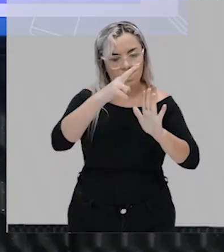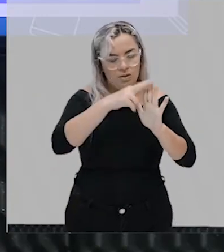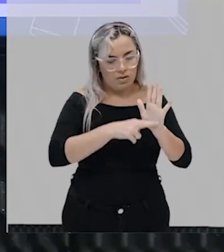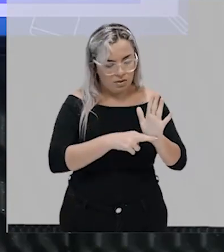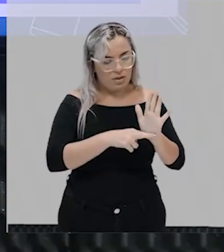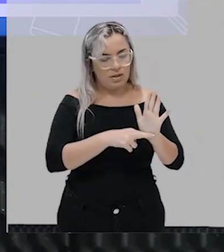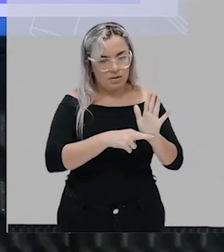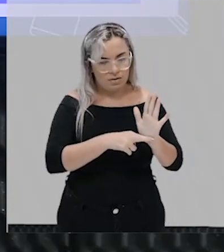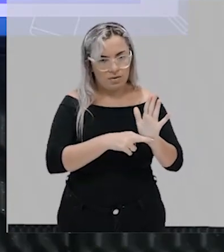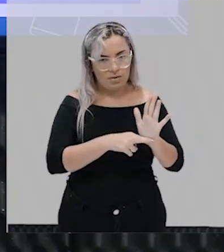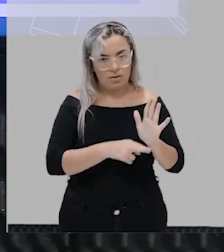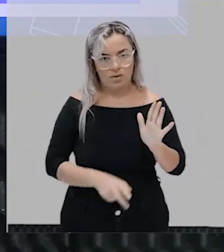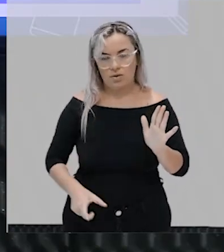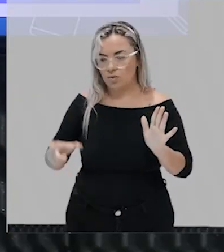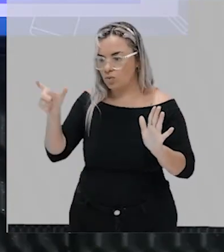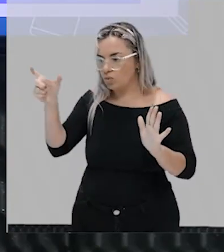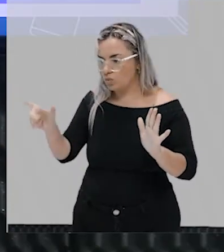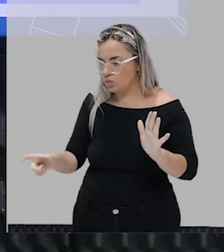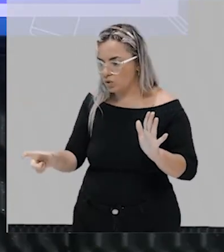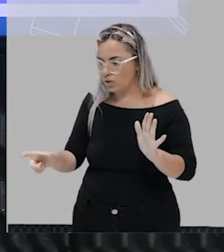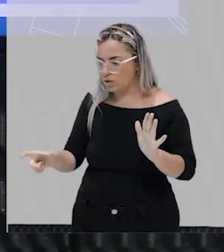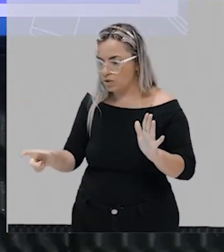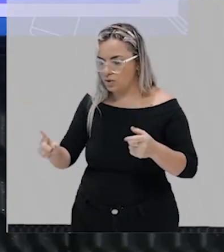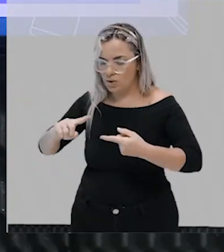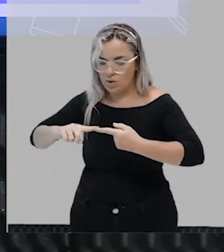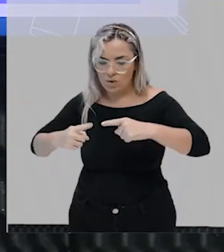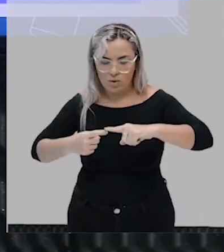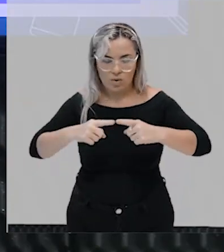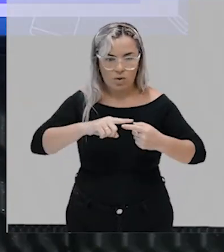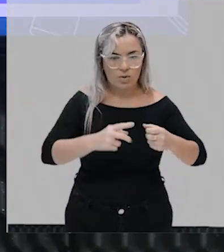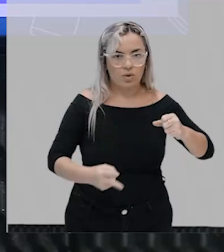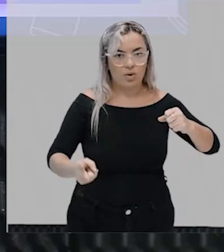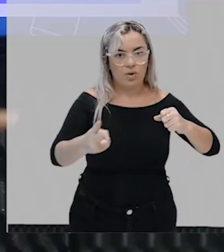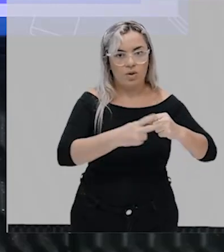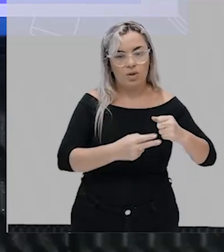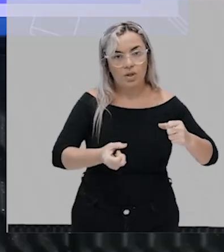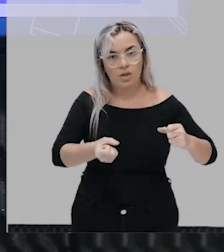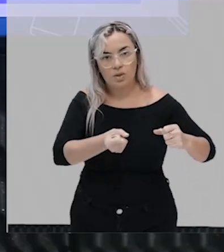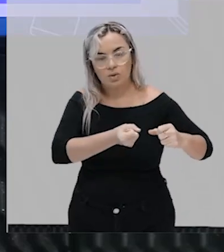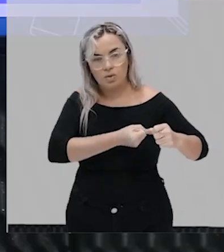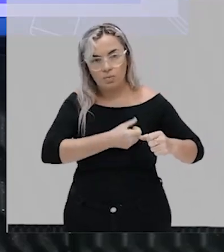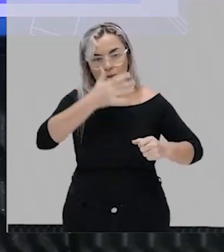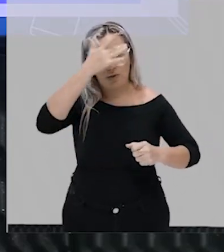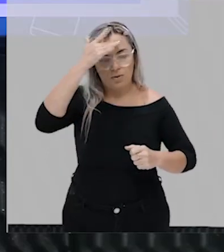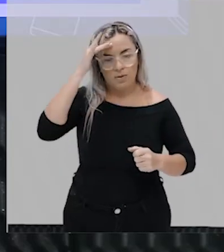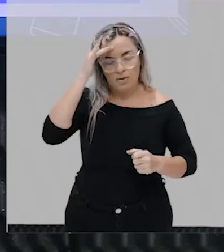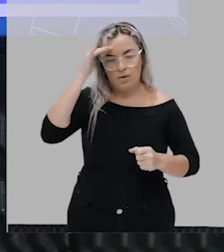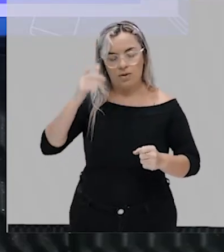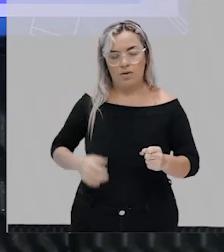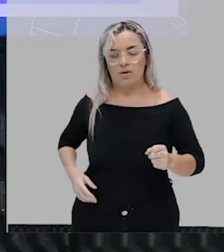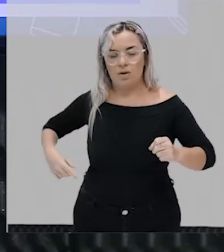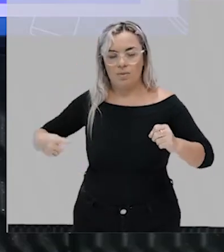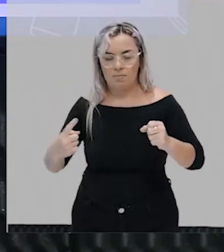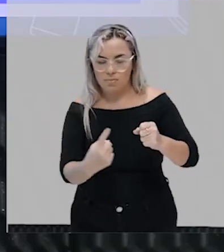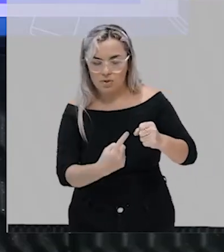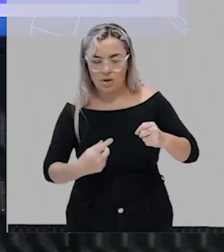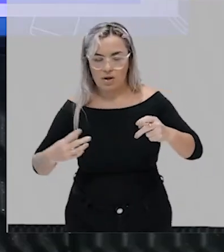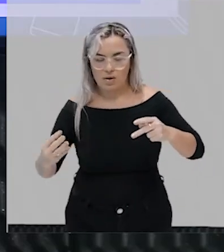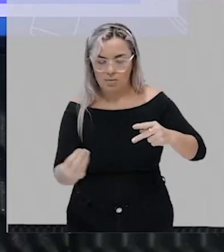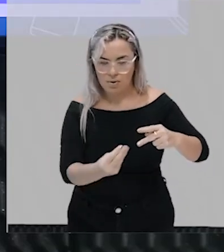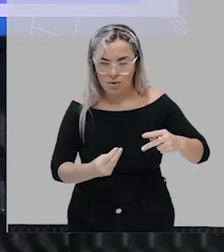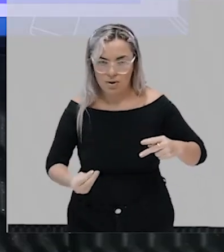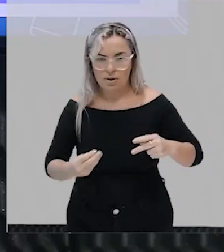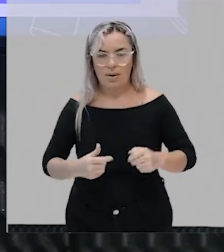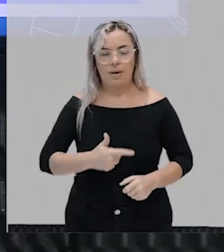o sujeito vai concordar com o verbo em número e pessoa. Número, singular ou plural. Pessoa, primeira, segunda ou